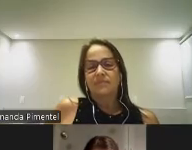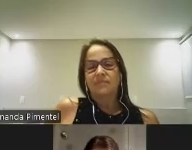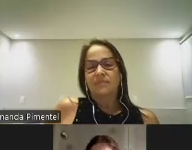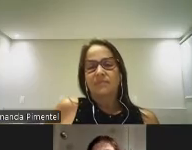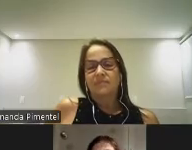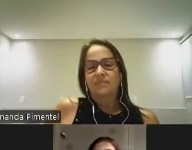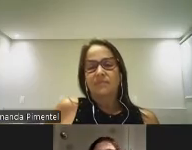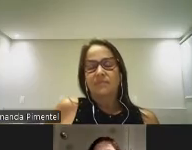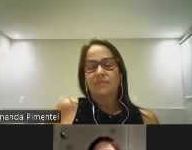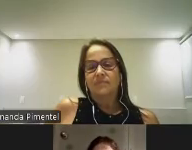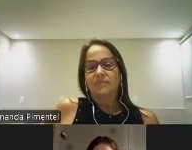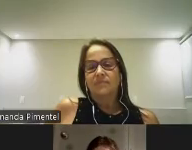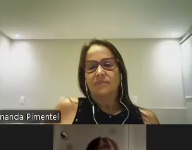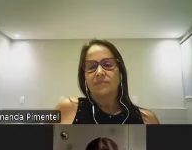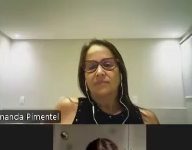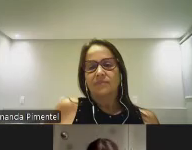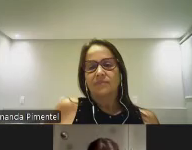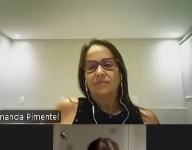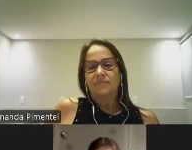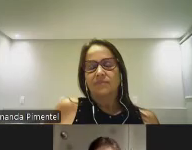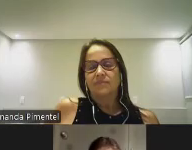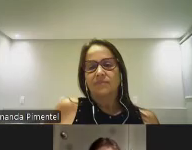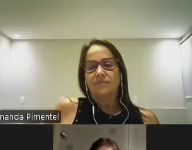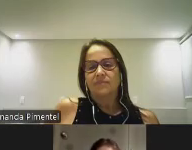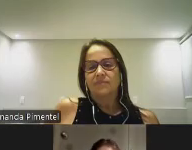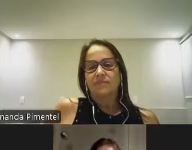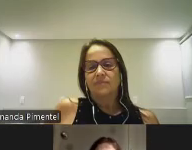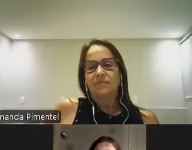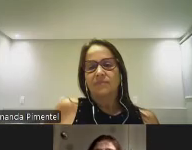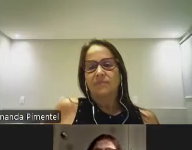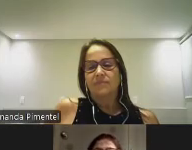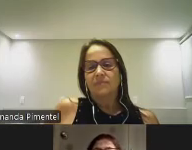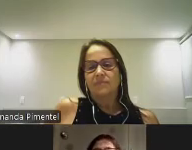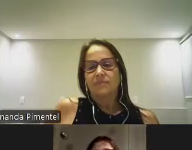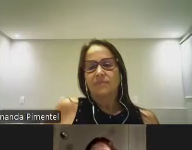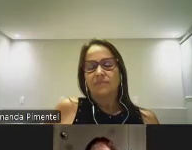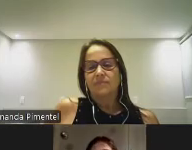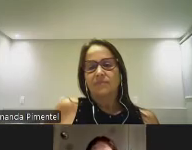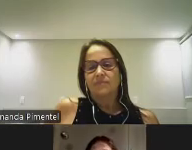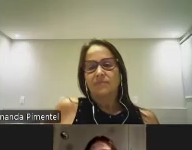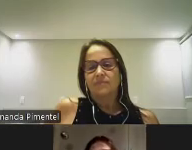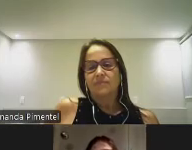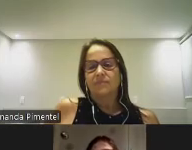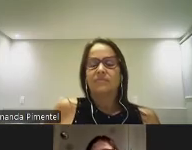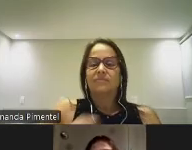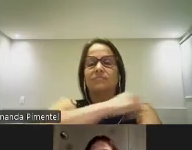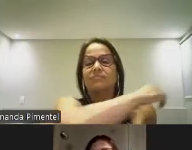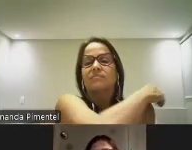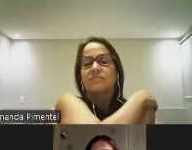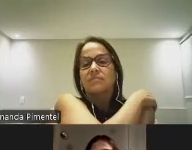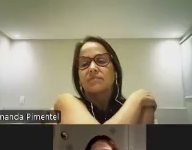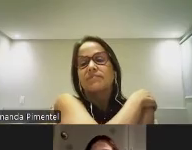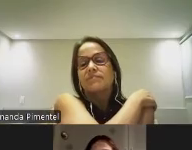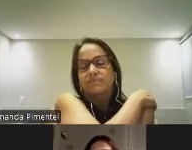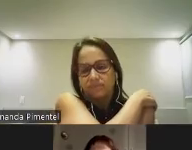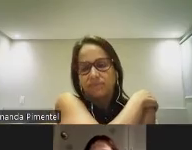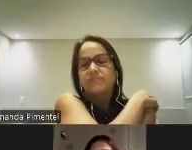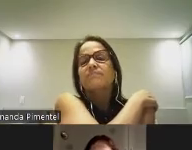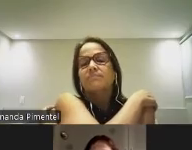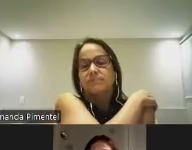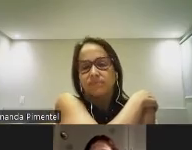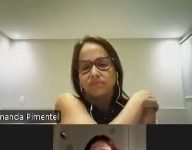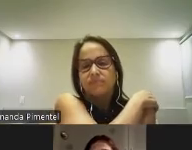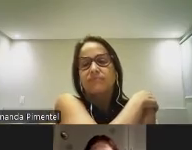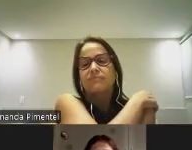eu tenho a obstrução, que seria da apneia do sono. Eu tenho a pessoa que dentro do sangue ele estaria com hemoglobina baixa,